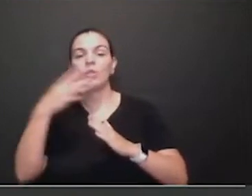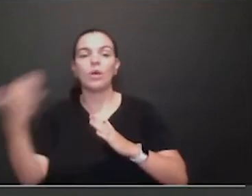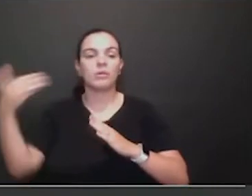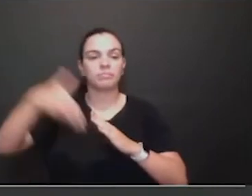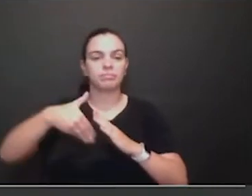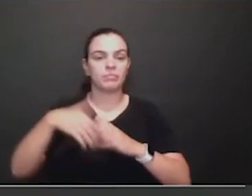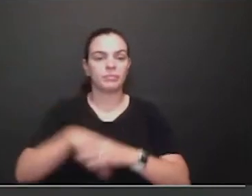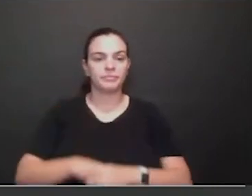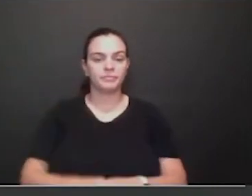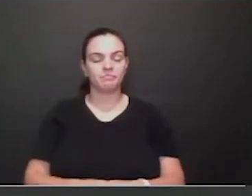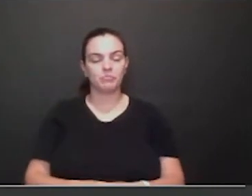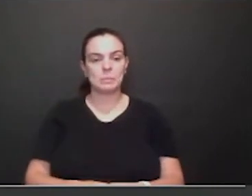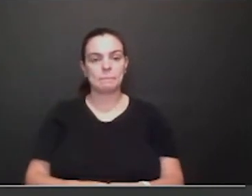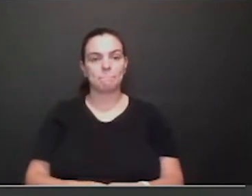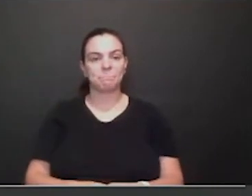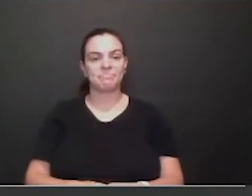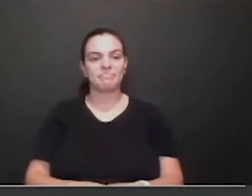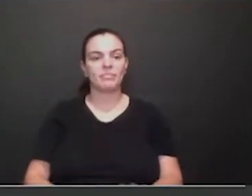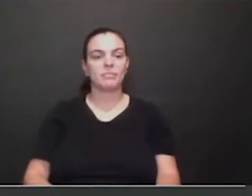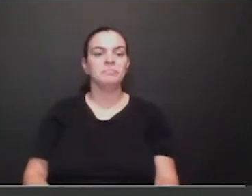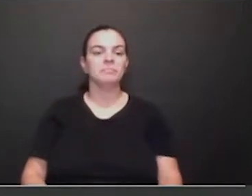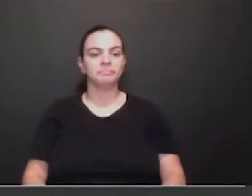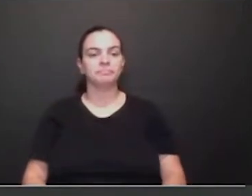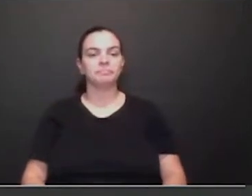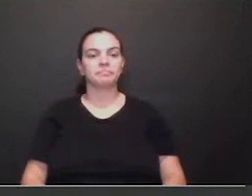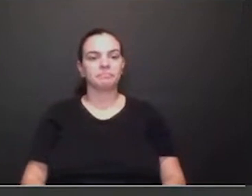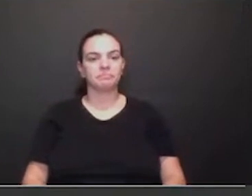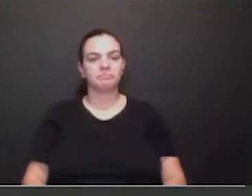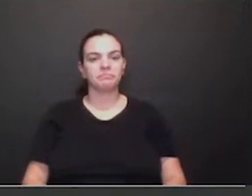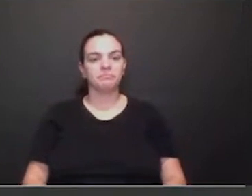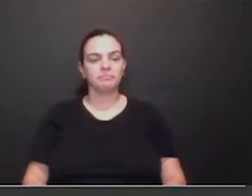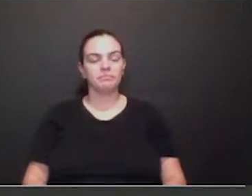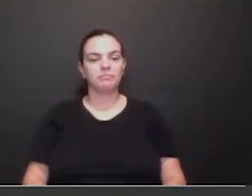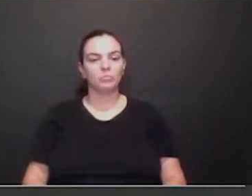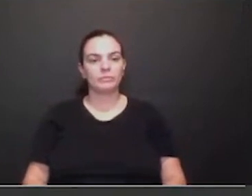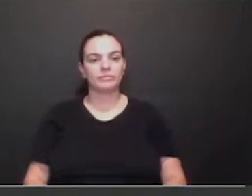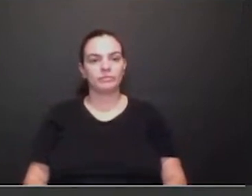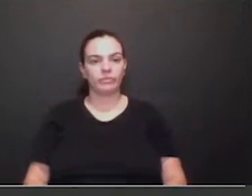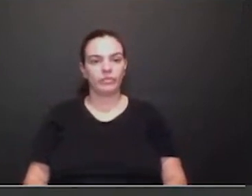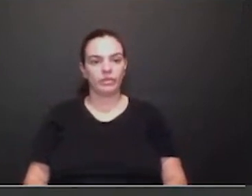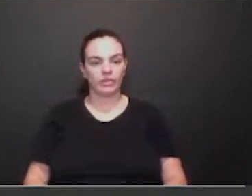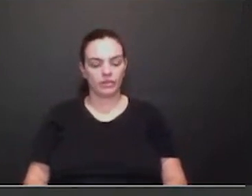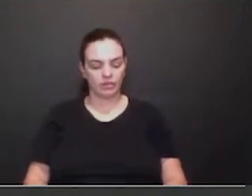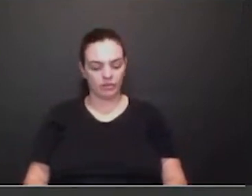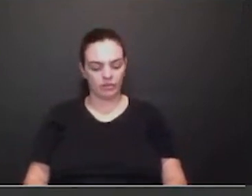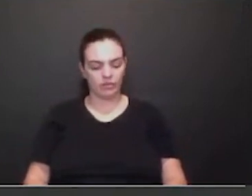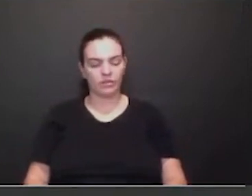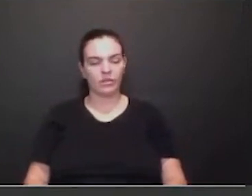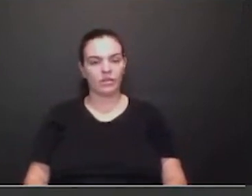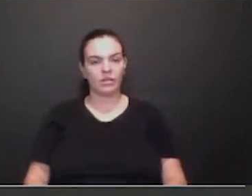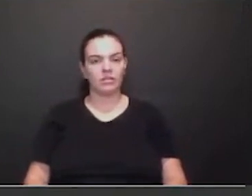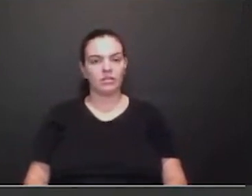Podemos passar... Ainda também no Viva Curitiba que não dorme, aperfeiçoamento de acesso à política